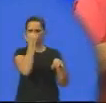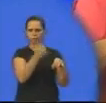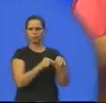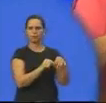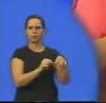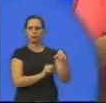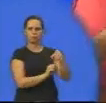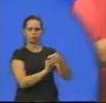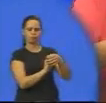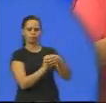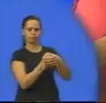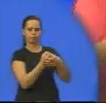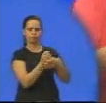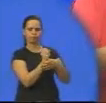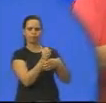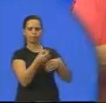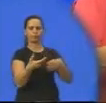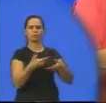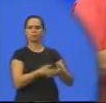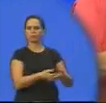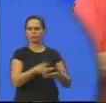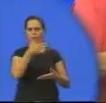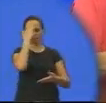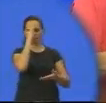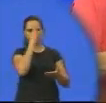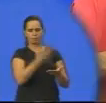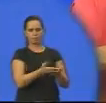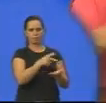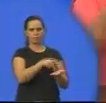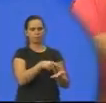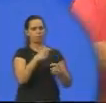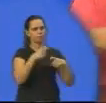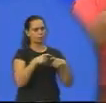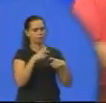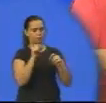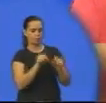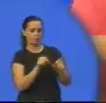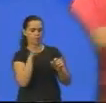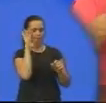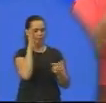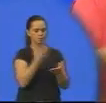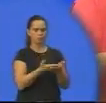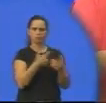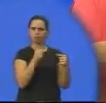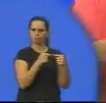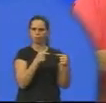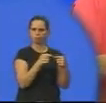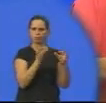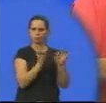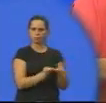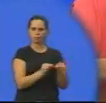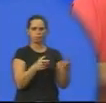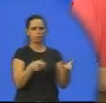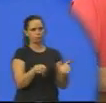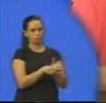menos as pessoas, os médicos consideram como mais esperado, mais adequado,